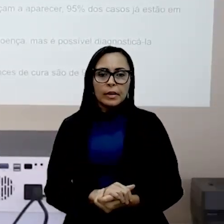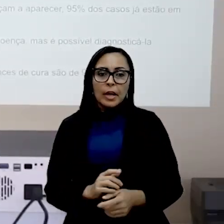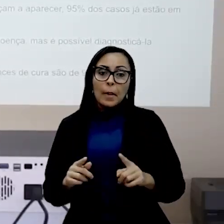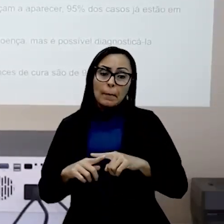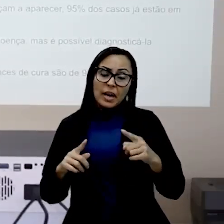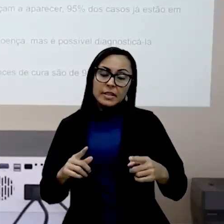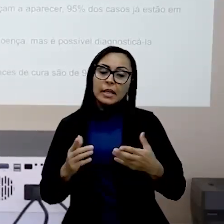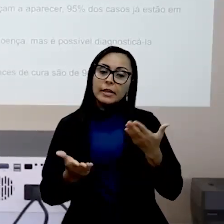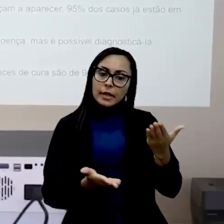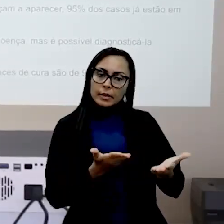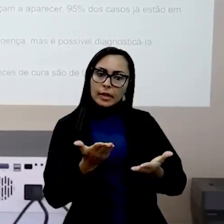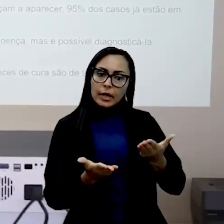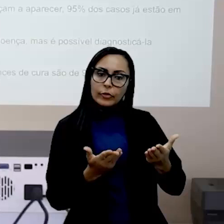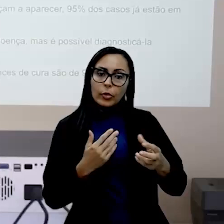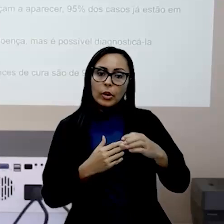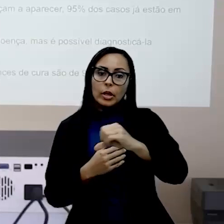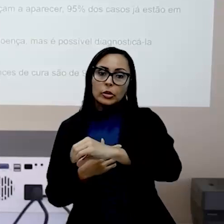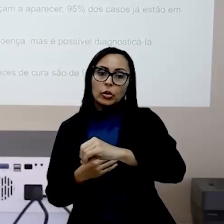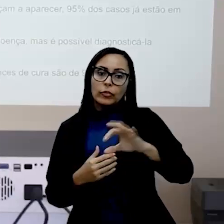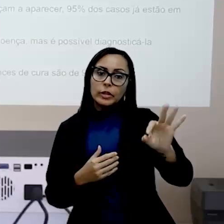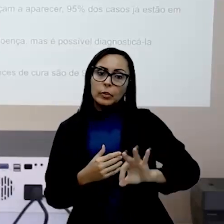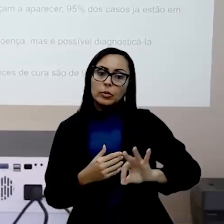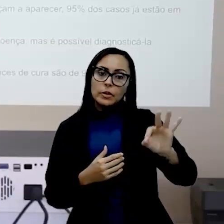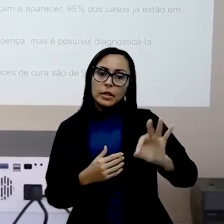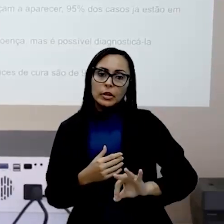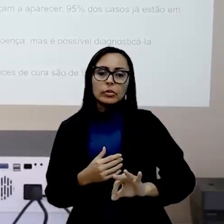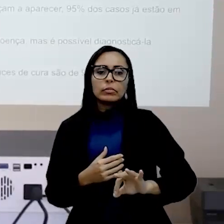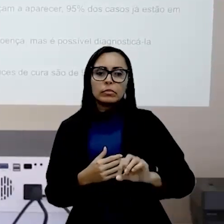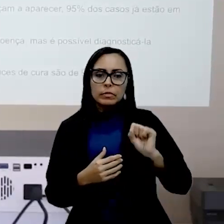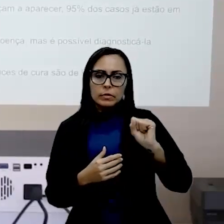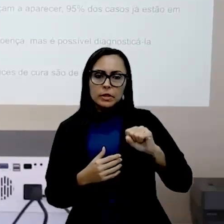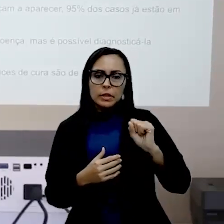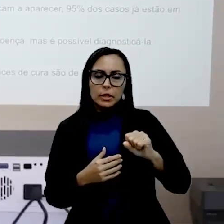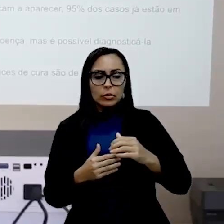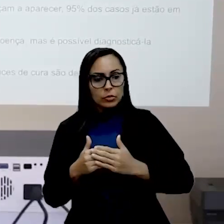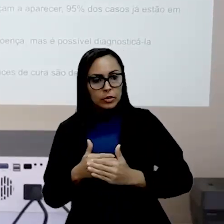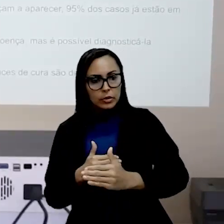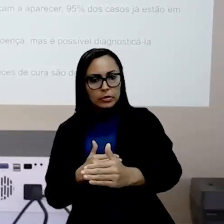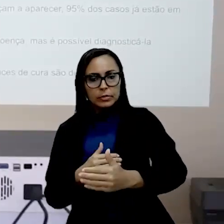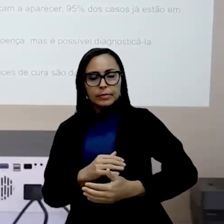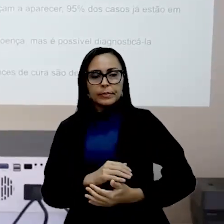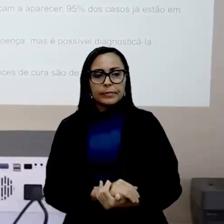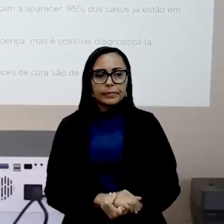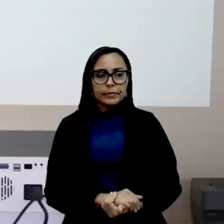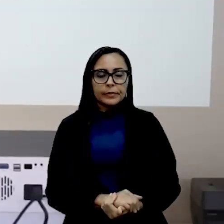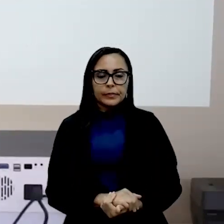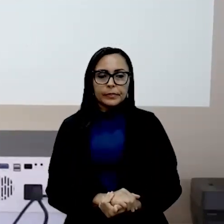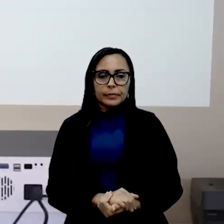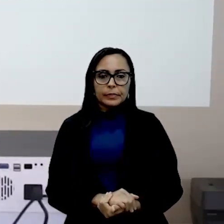tratável em 90% dos casos quando é diagnosticada no início.